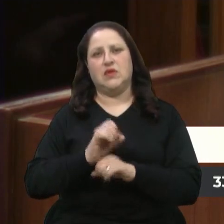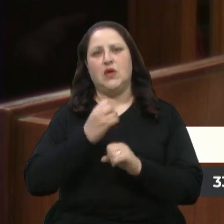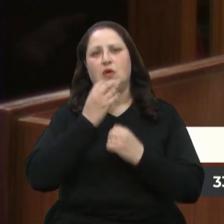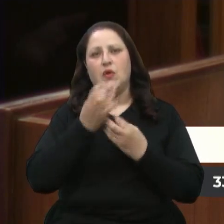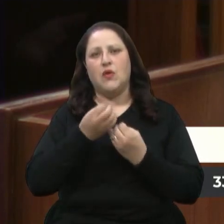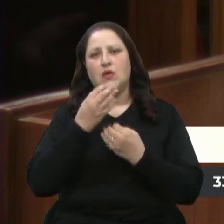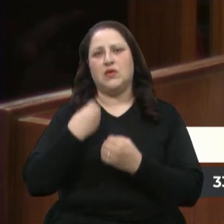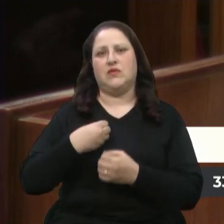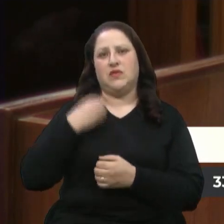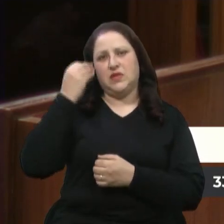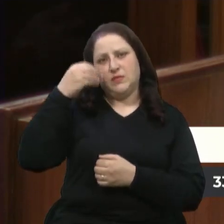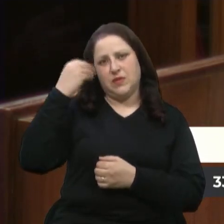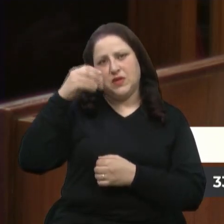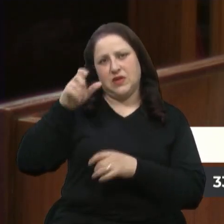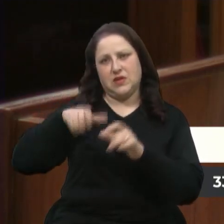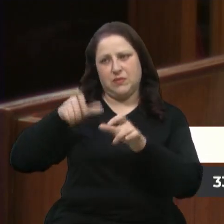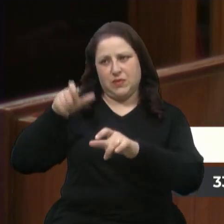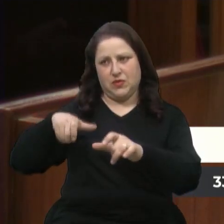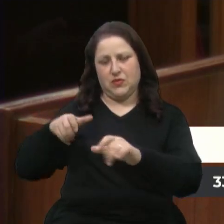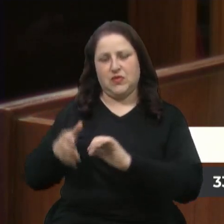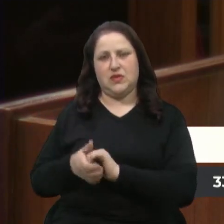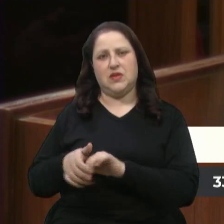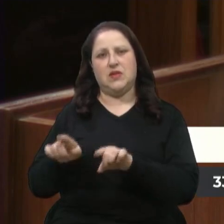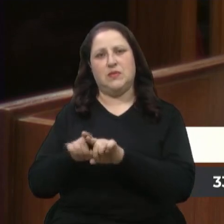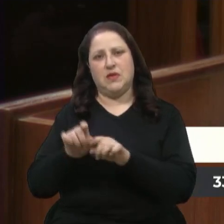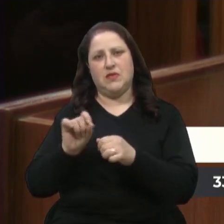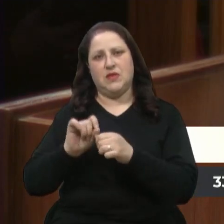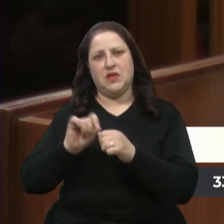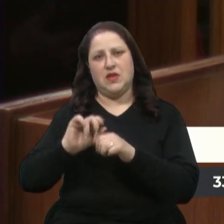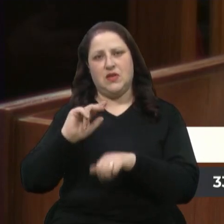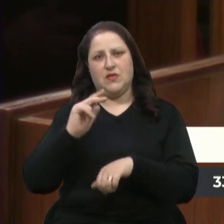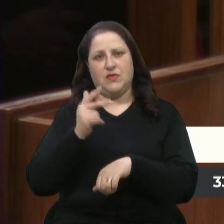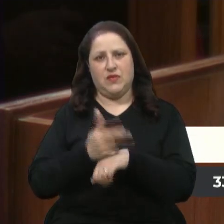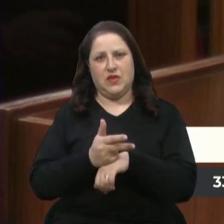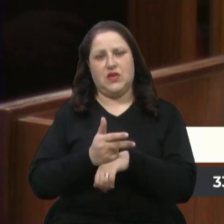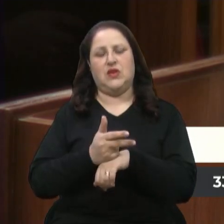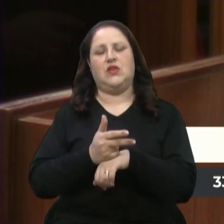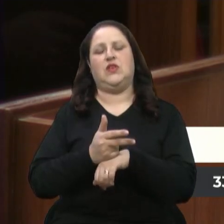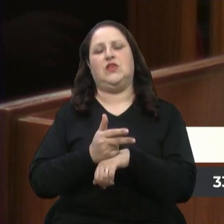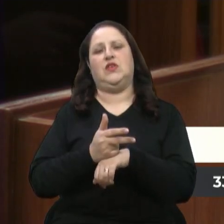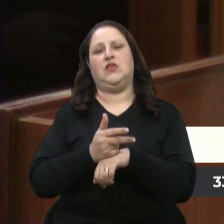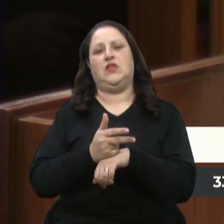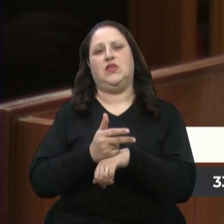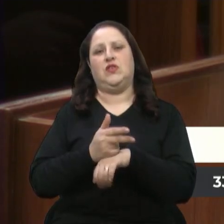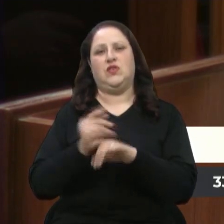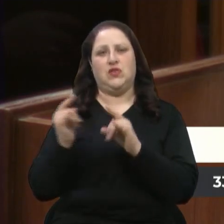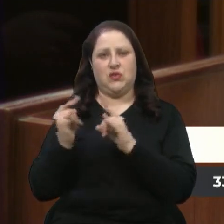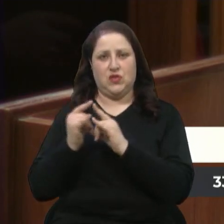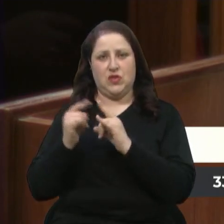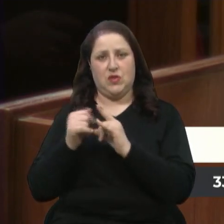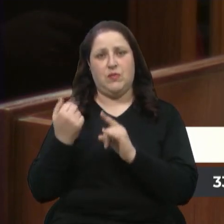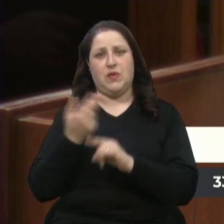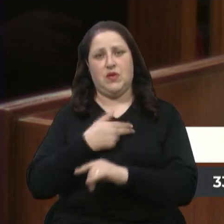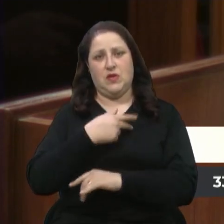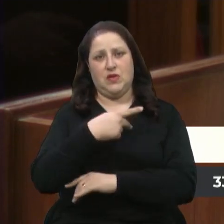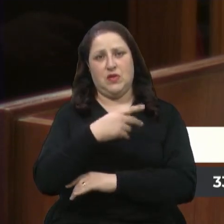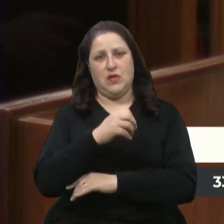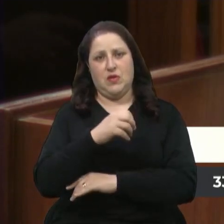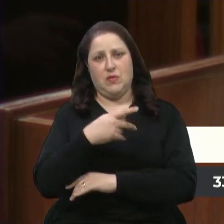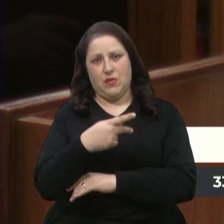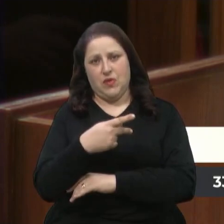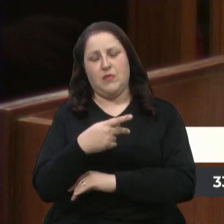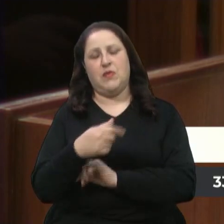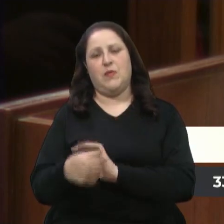dessas pessoas, e fizeram um vídeo institucional também para nós, enquanto Pop Rua, apresentando o serviço,